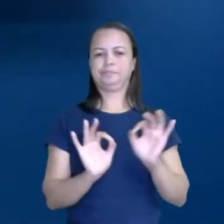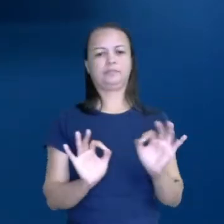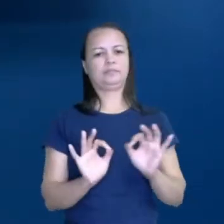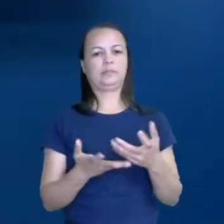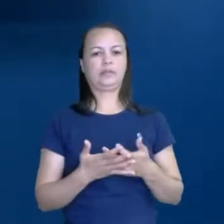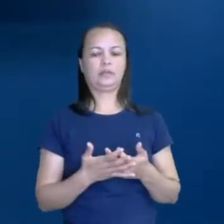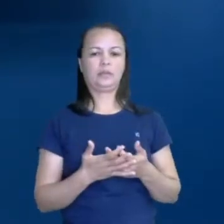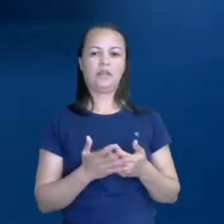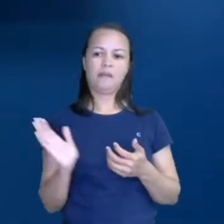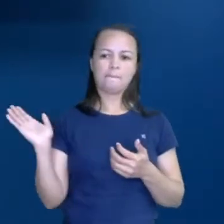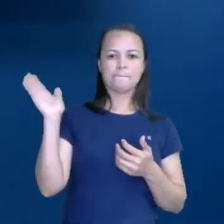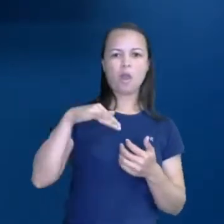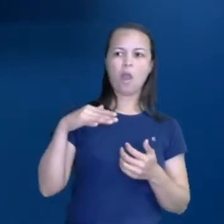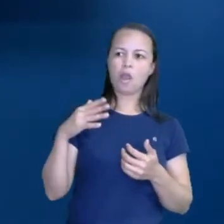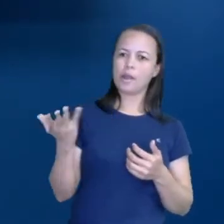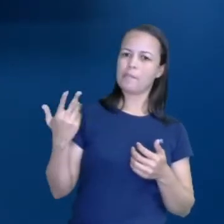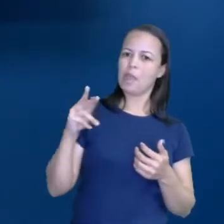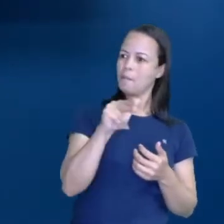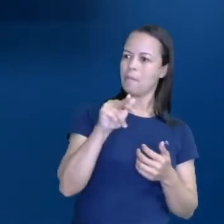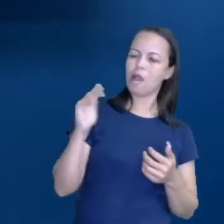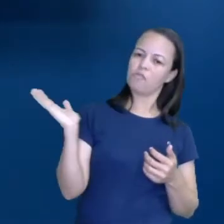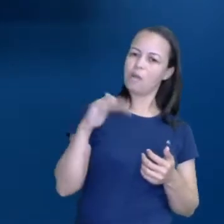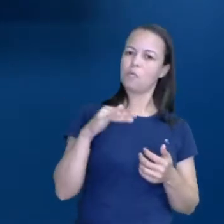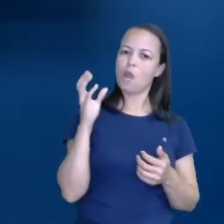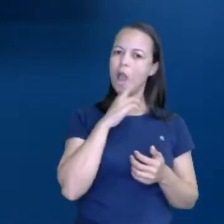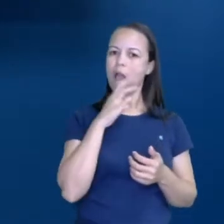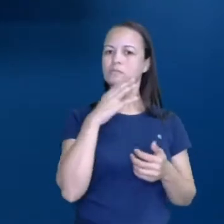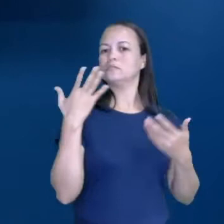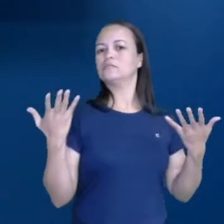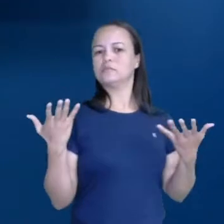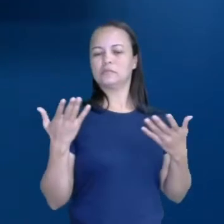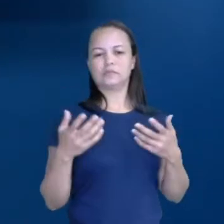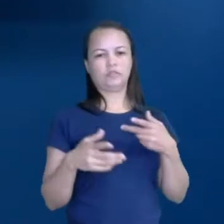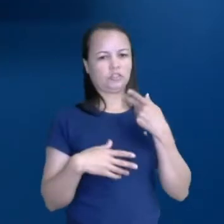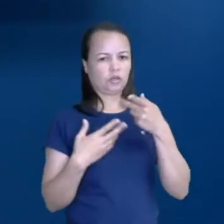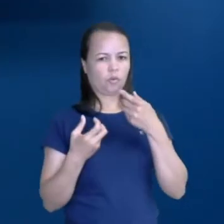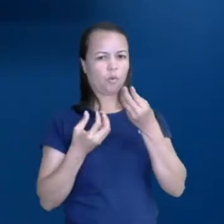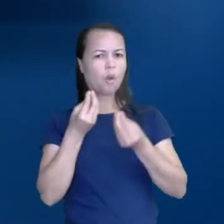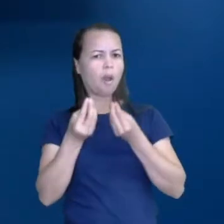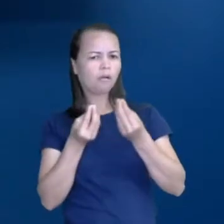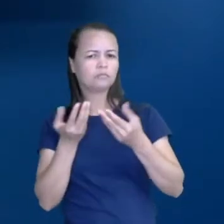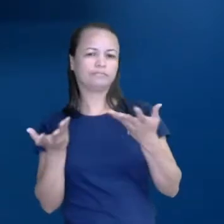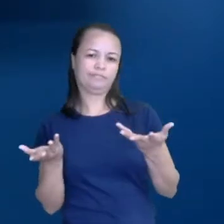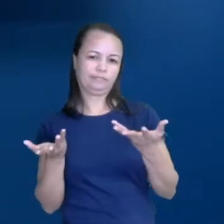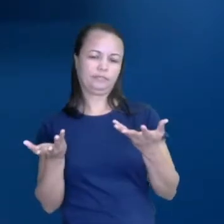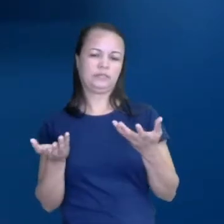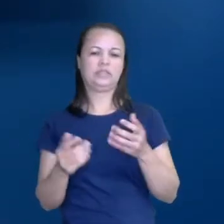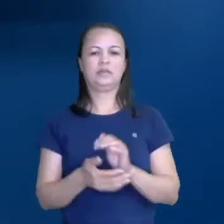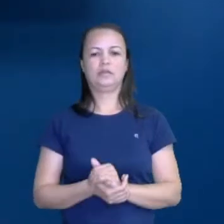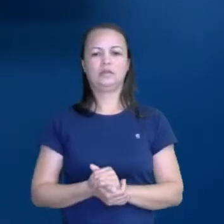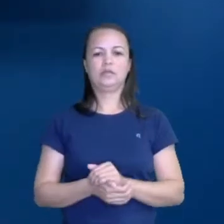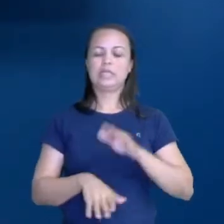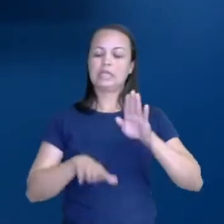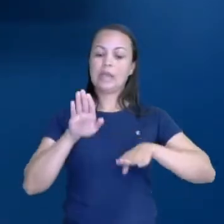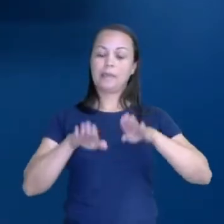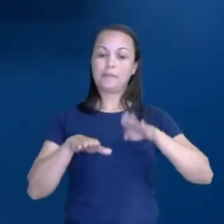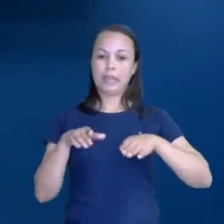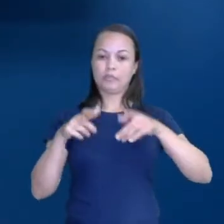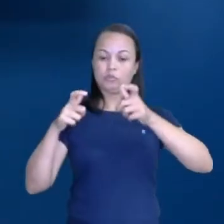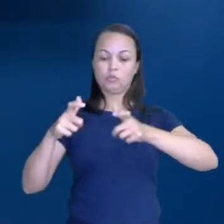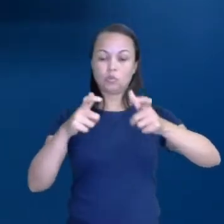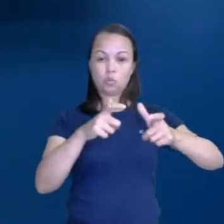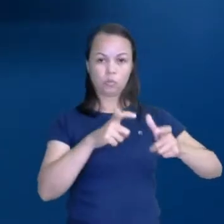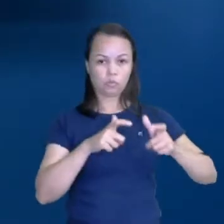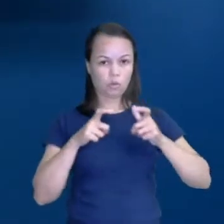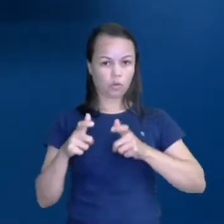Já com um amigo, bora, meu irmão, vamos logo. Veja a fala, veja as formas de falar. Então, dependendo do ambiente,